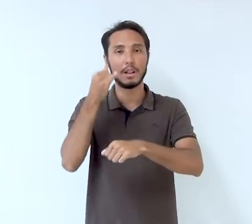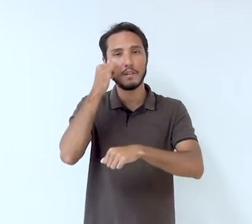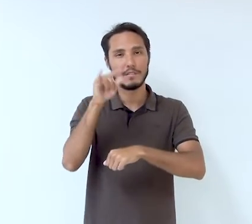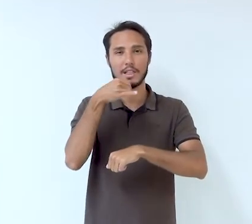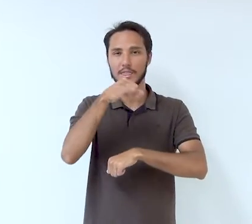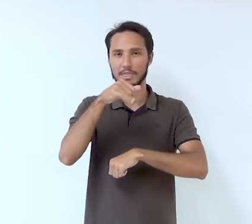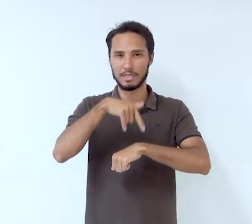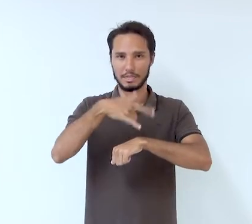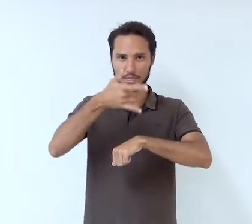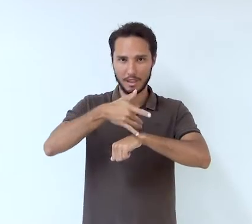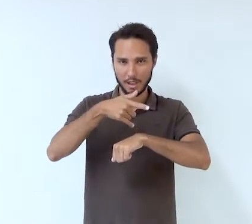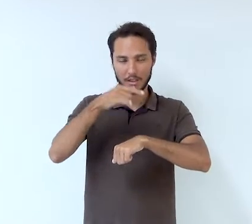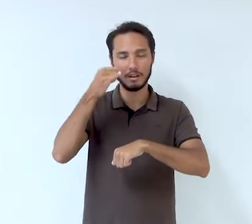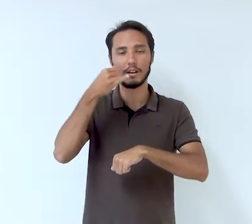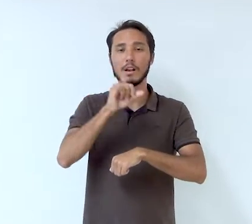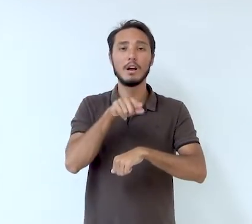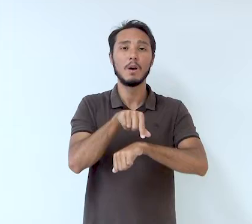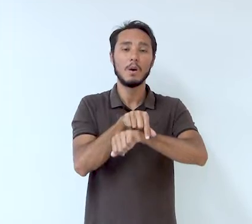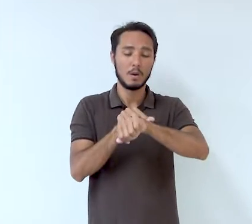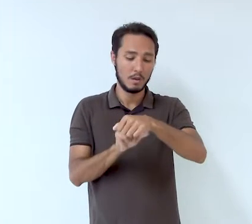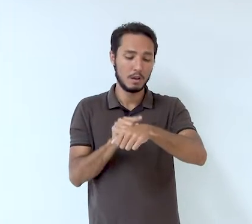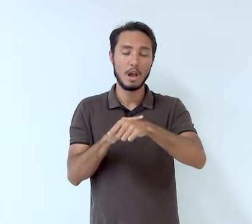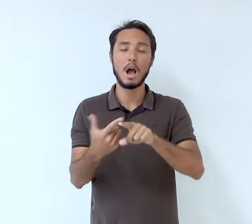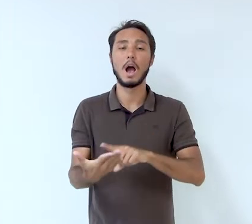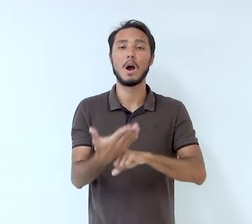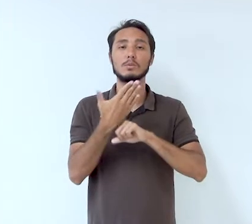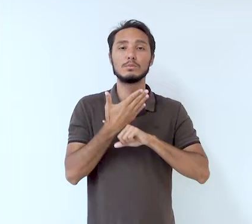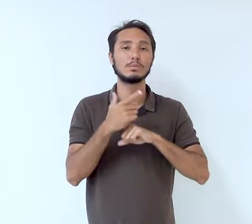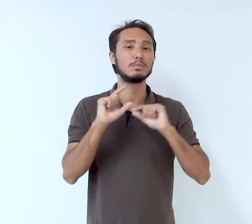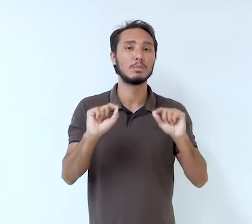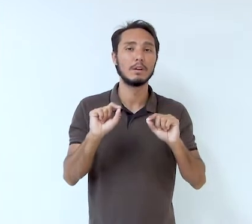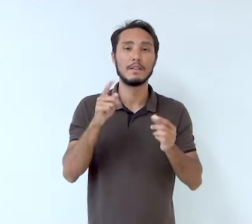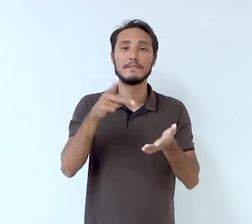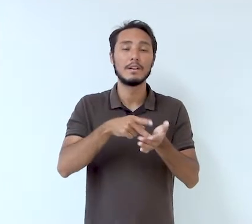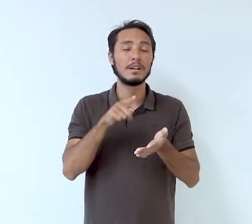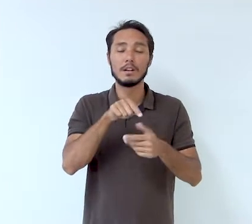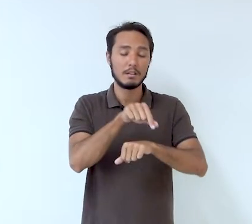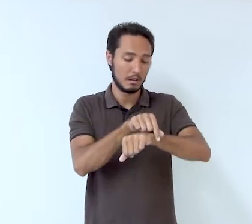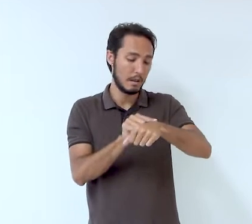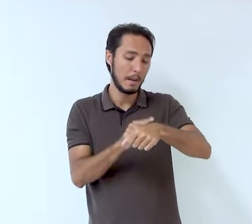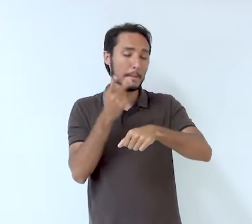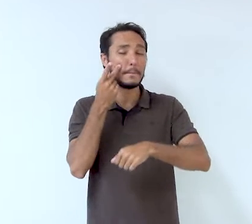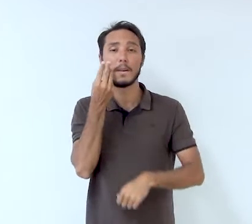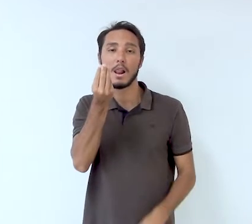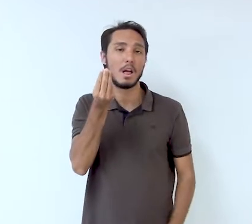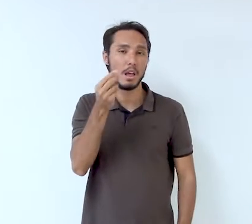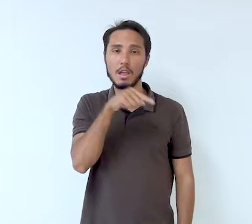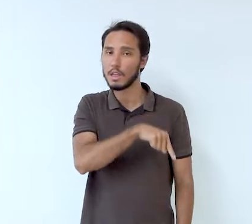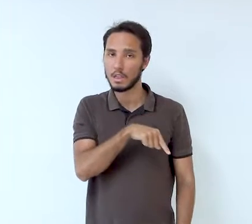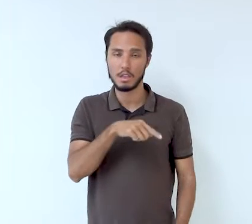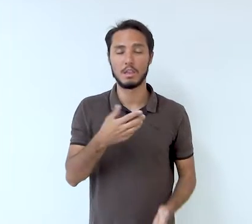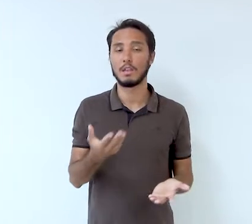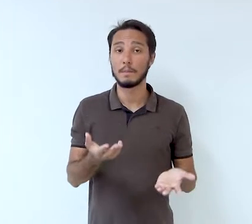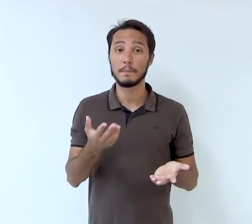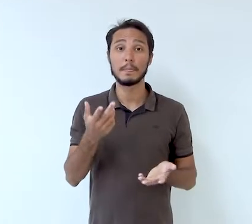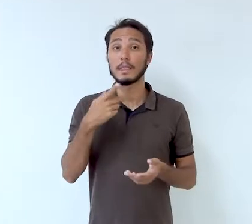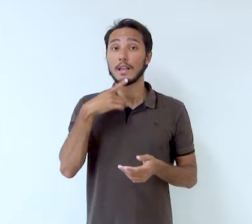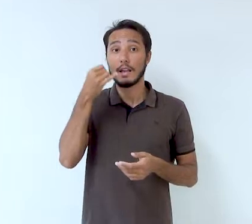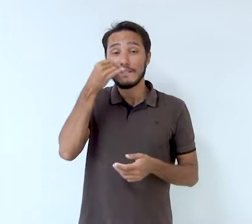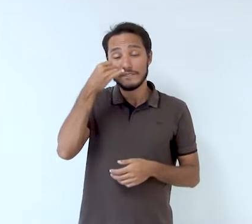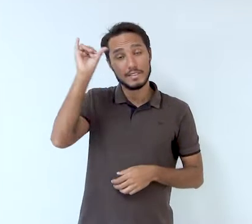antiestática. A pulseira antiestática, ela auxilia, na verdade, a função da pulseira antiestática